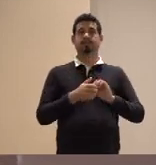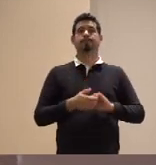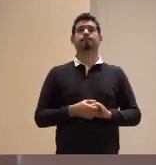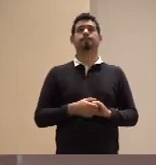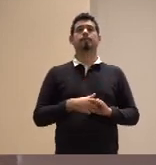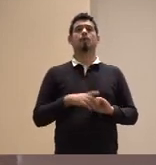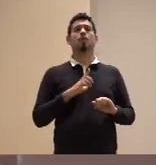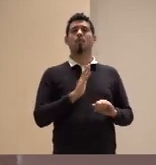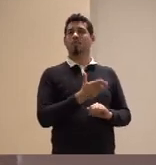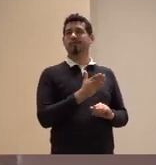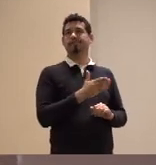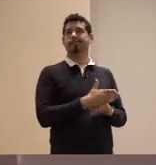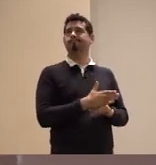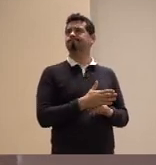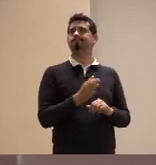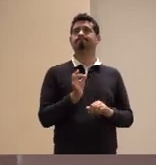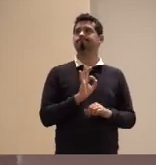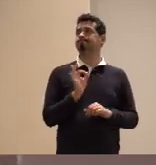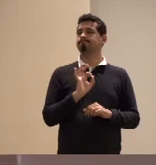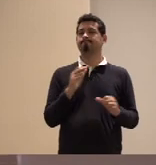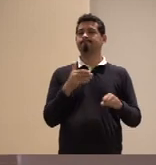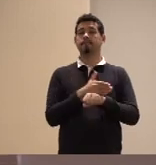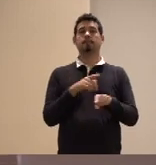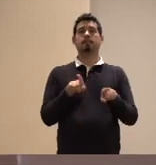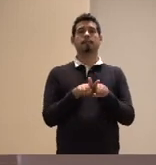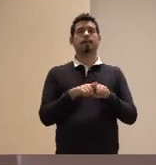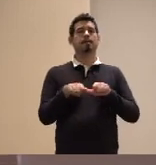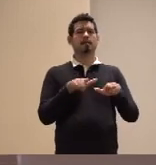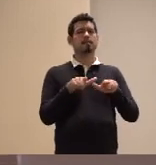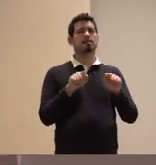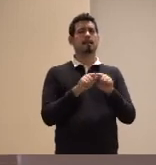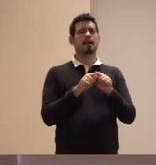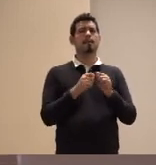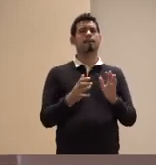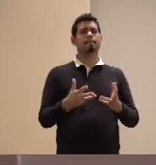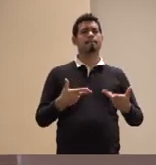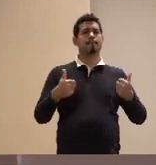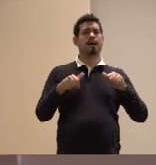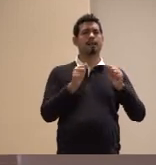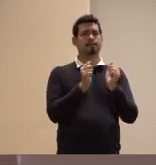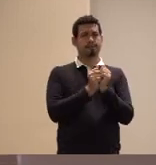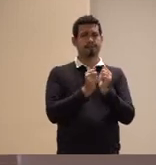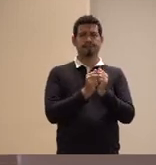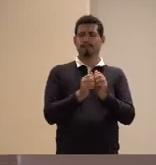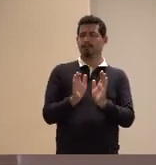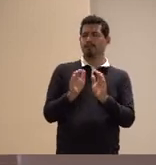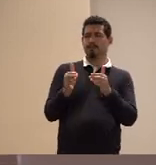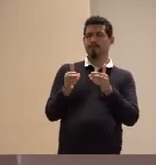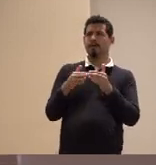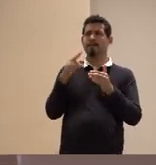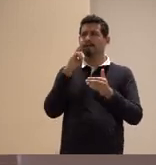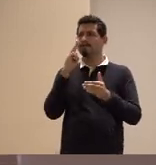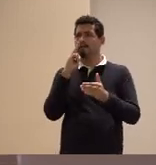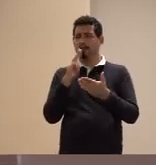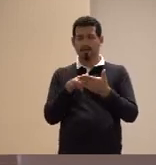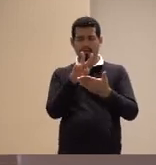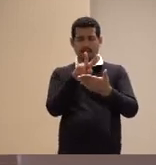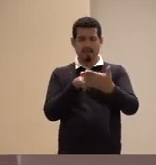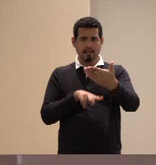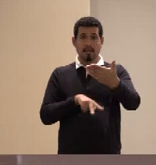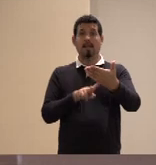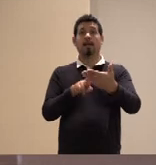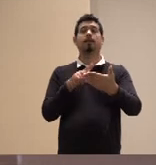Hoje ela não está na coalizão, e também fazemos parte da coalizão, do qual eu vi os exemplares aqui, do qual a gente